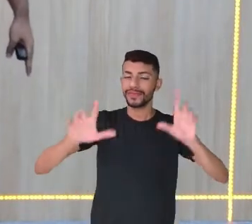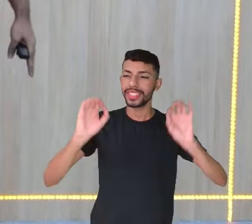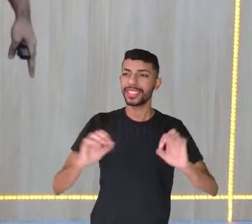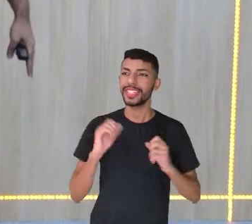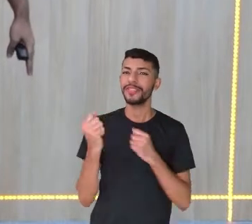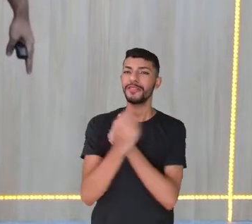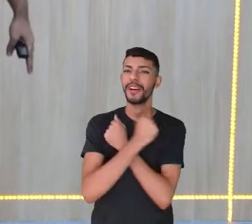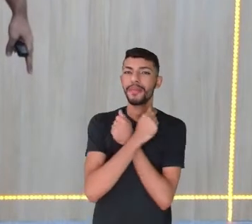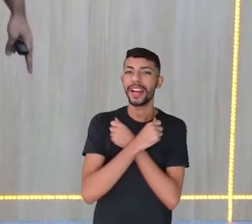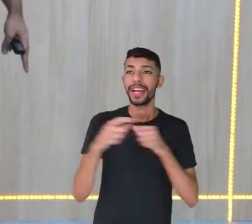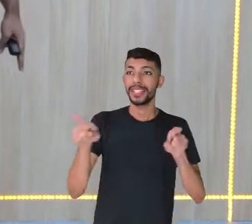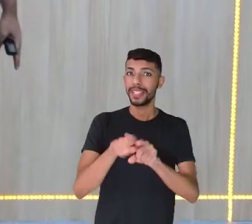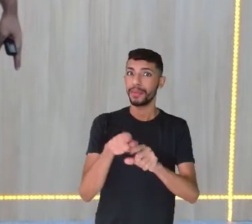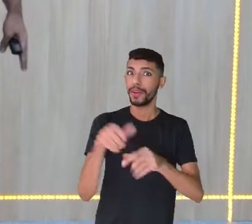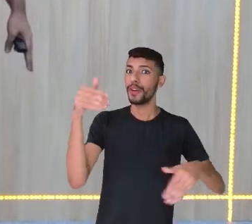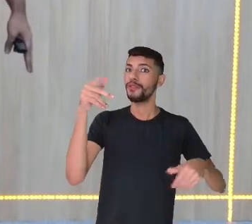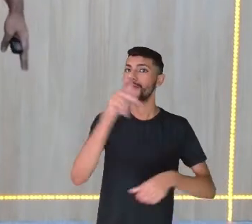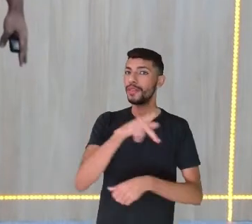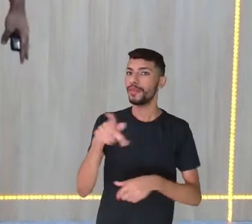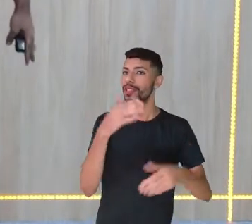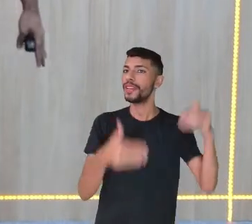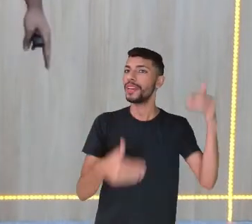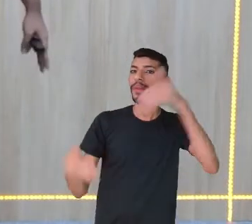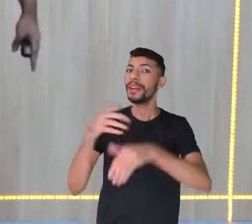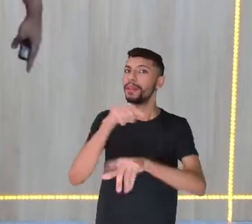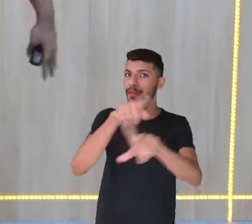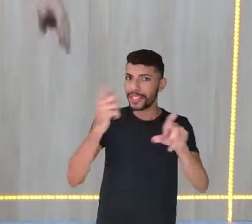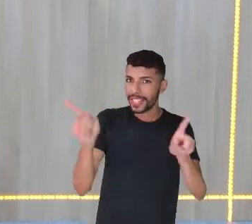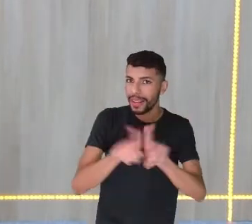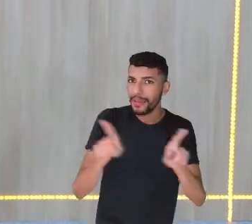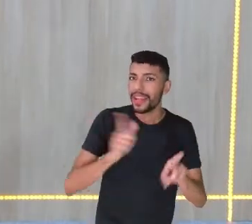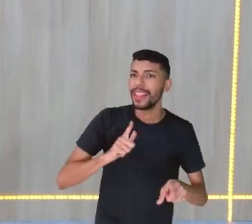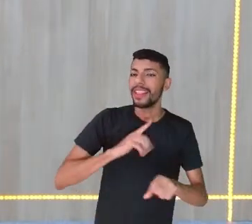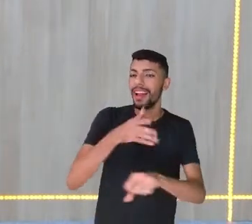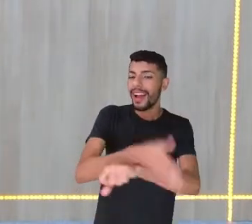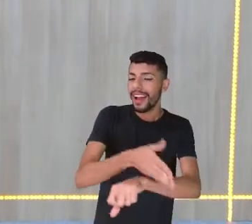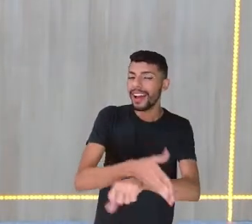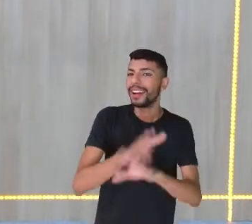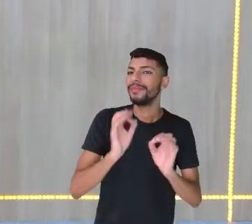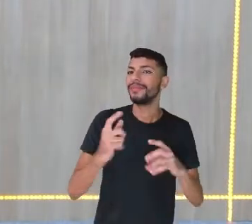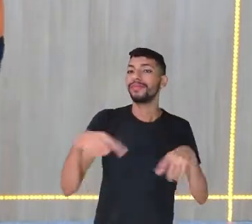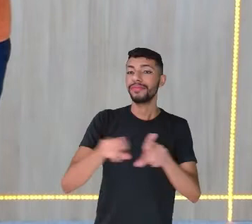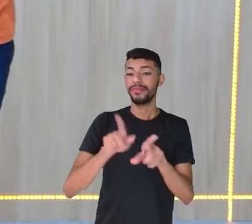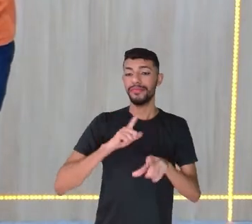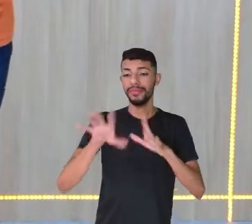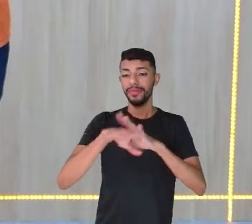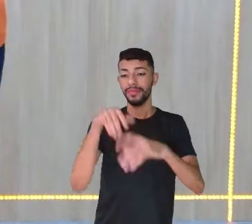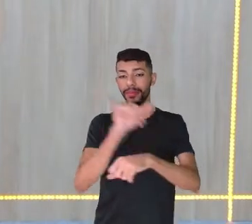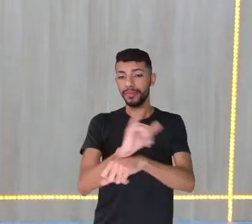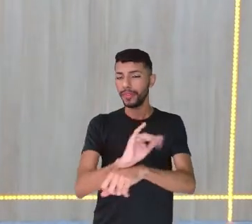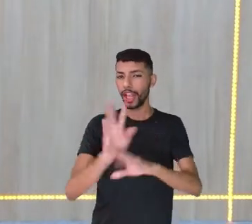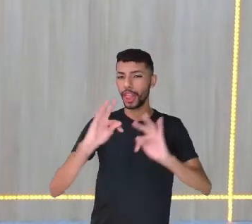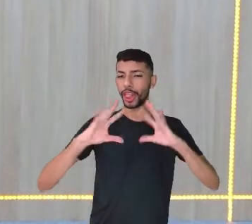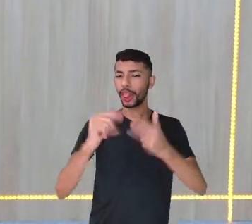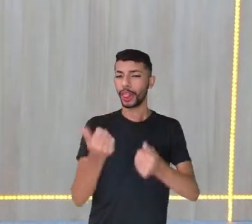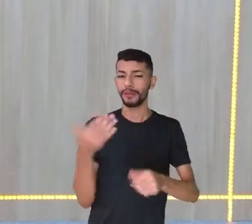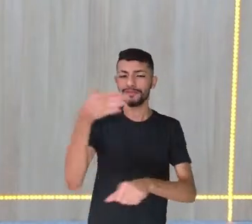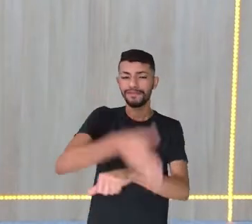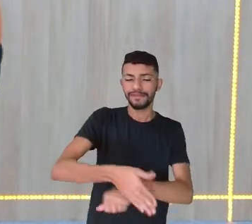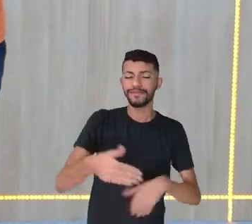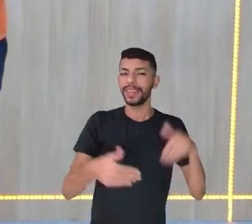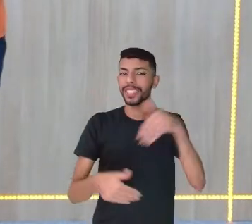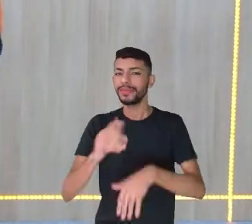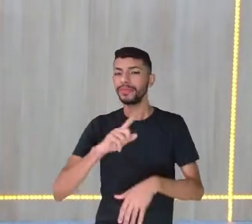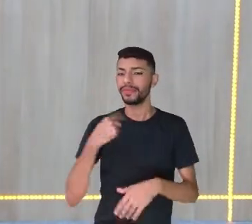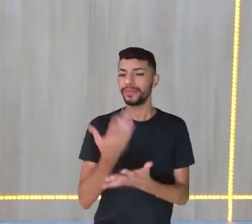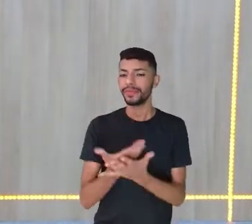também interagindo. Aí esses sim, viu? Também tem acesso à plataforma. E também nós temos lá no nosso canal do YouTube, todo mundo acessando nossas aulas, vendo